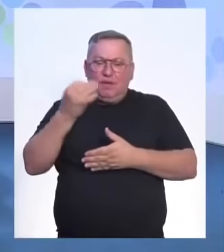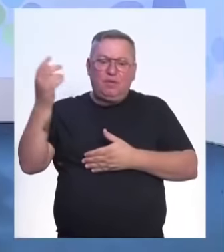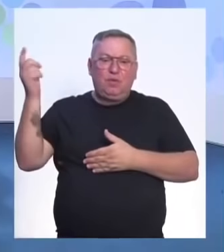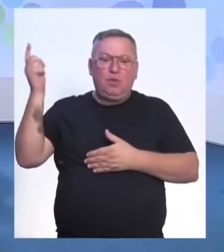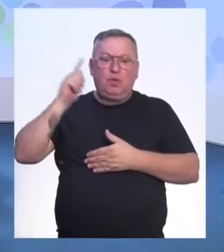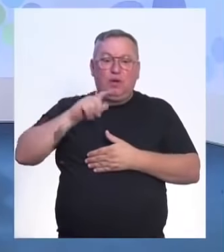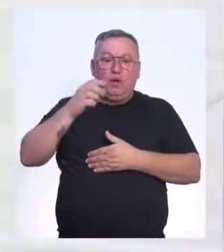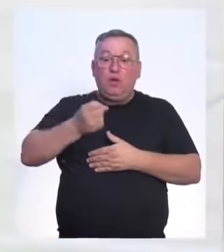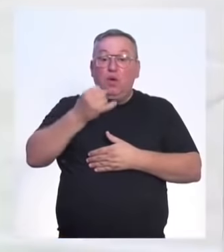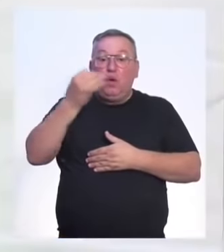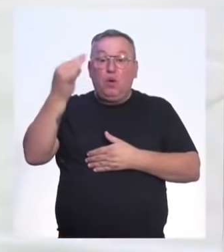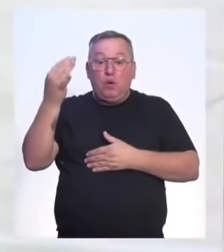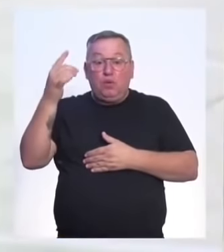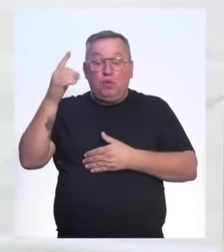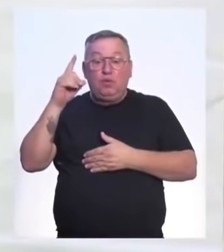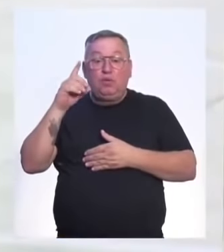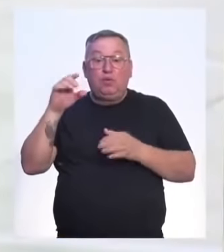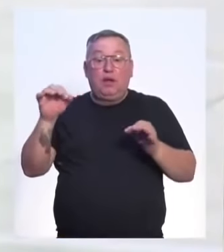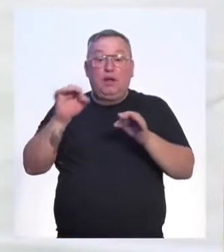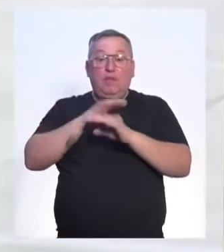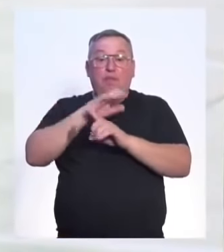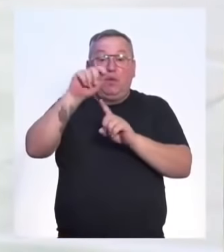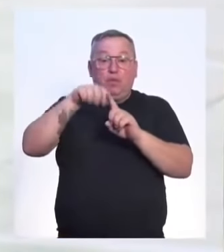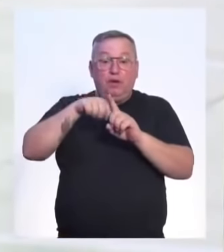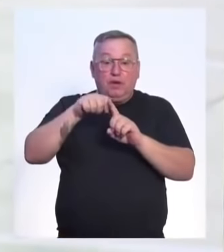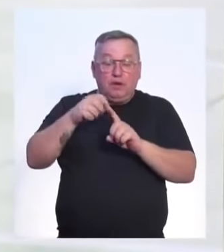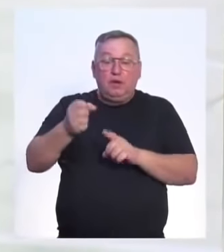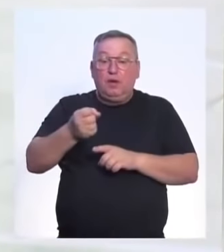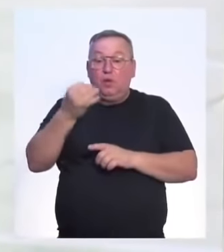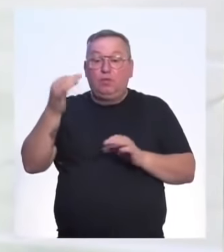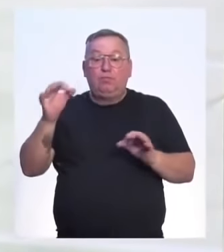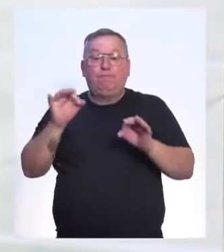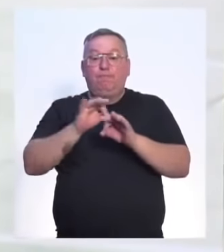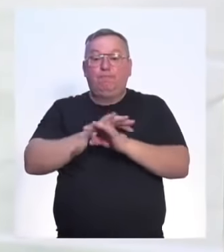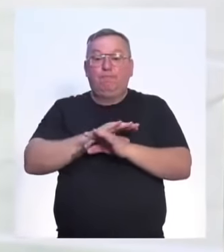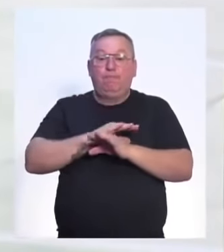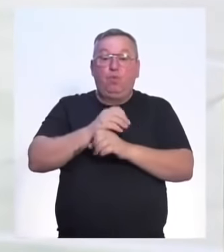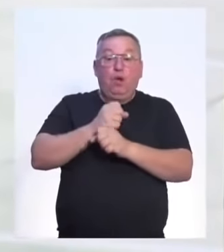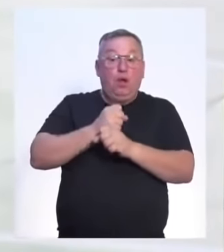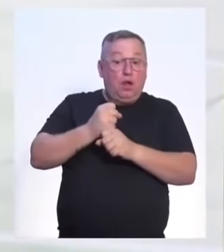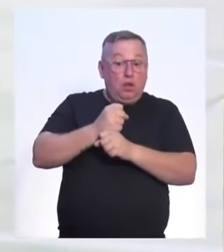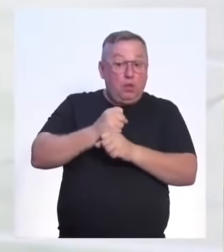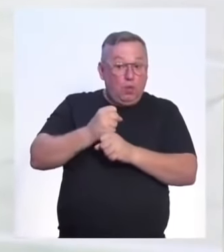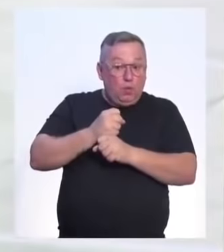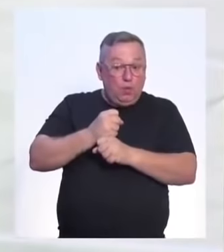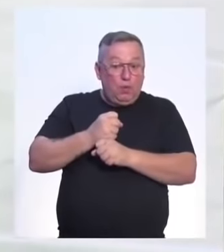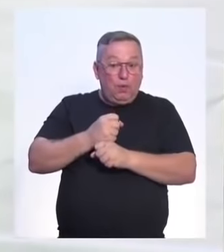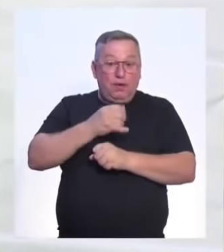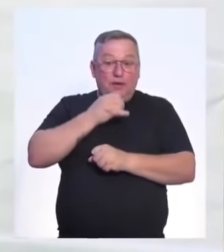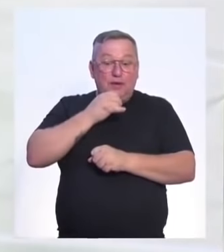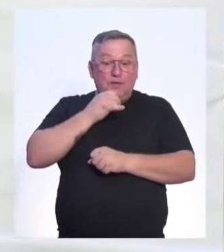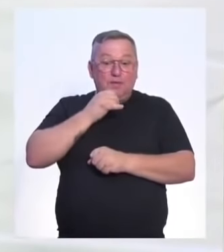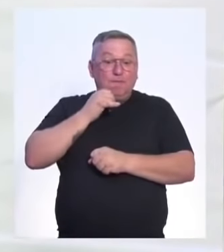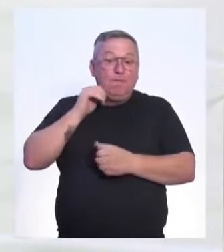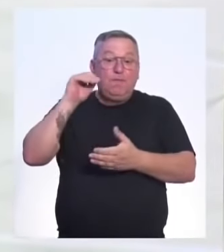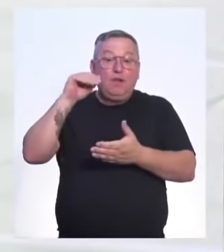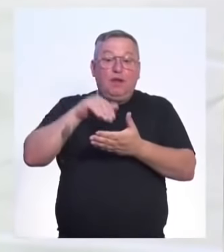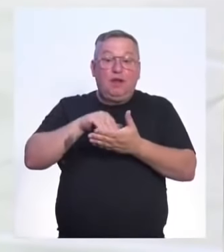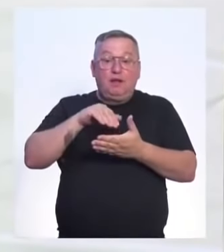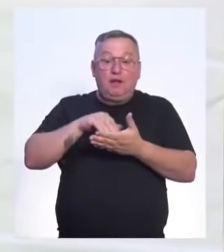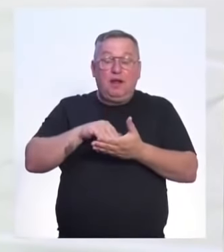consegue contar quantos dias faltam para terminar um mês, quantos dias faltam para terminar o ano. Por exemplo, até o final do